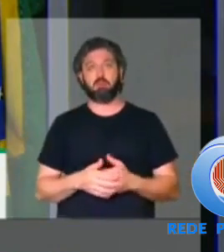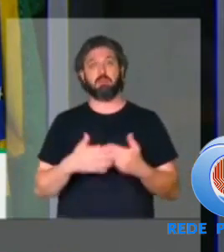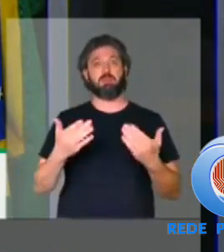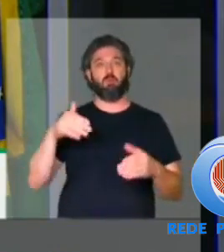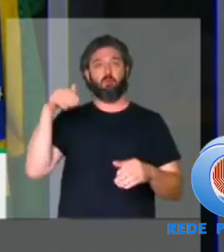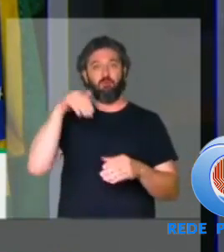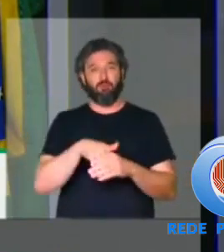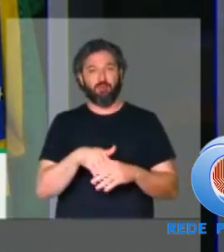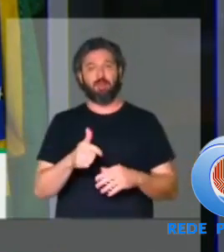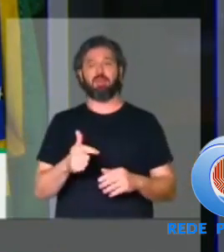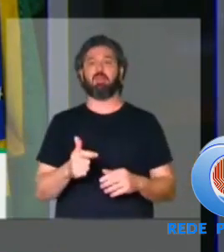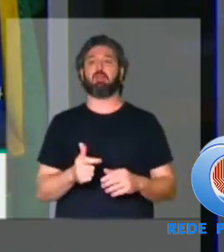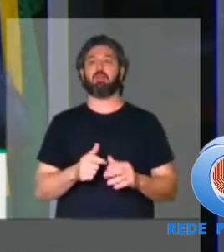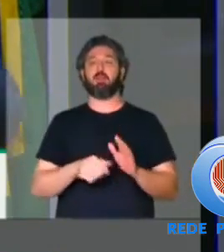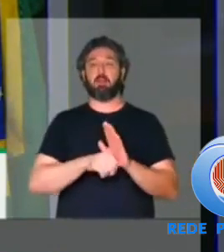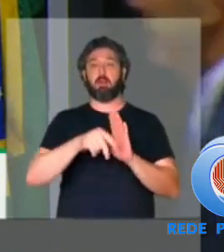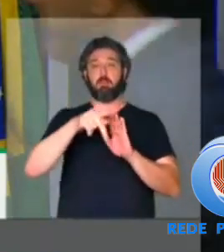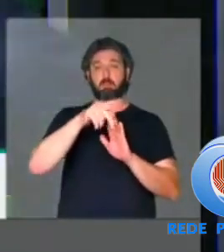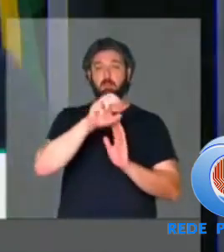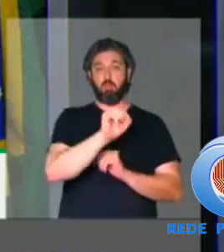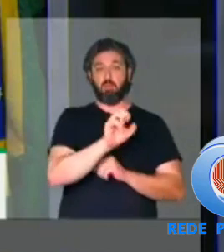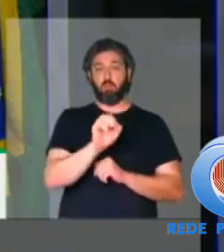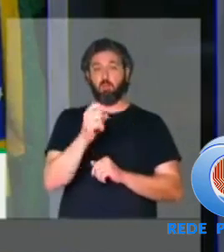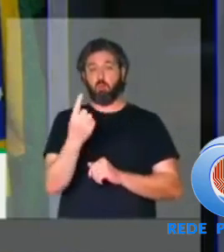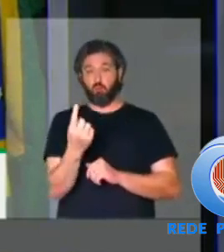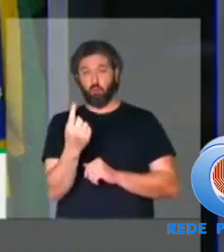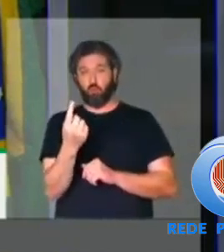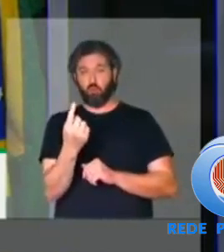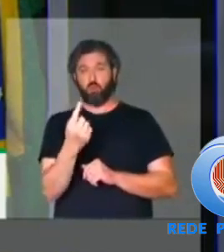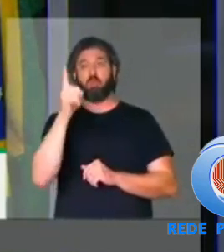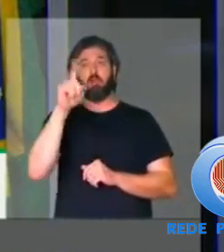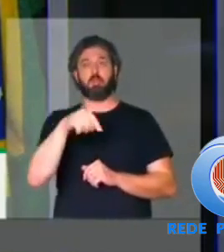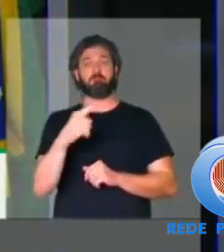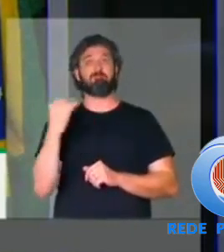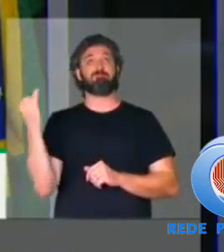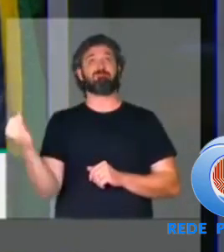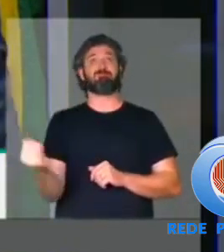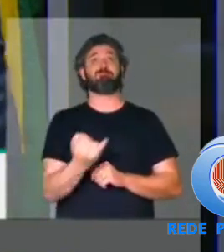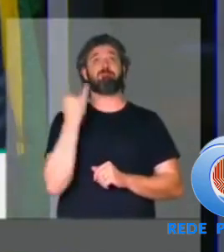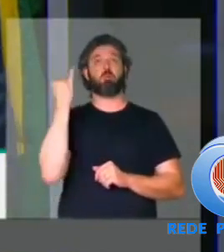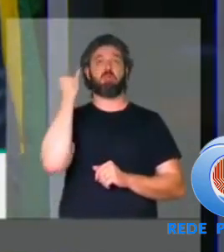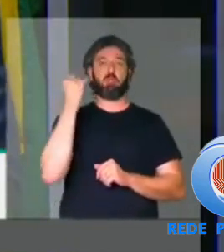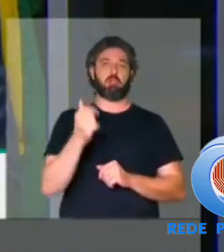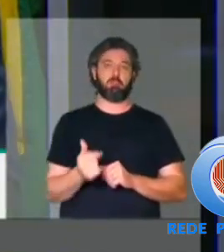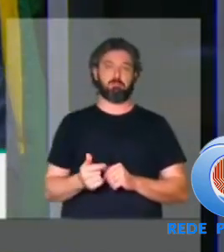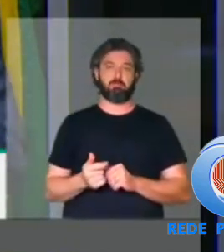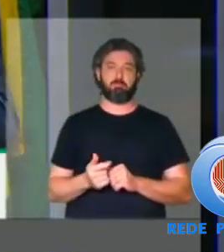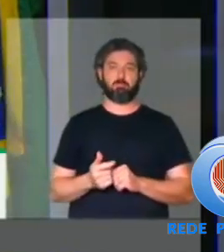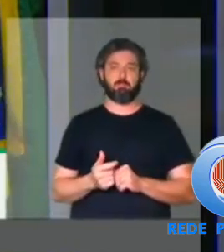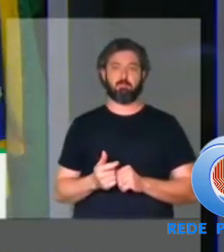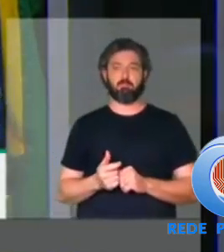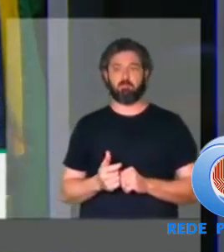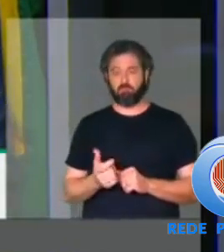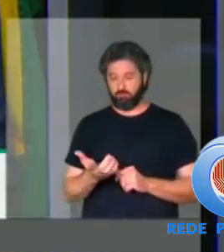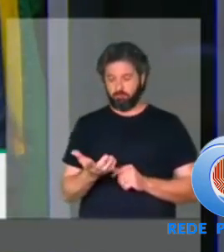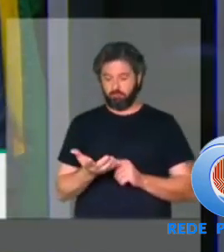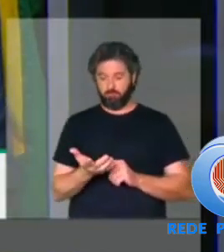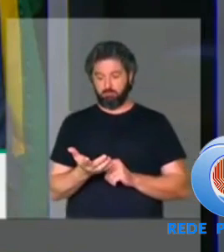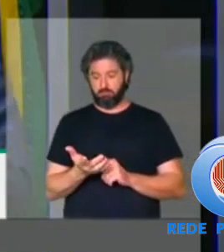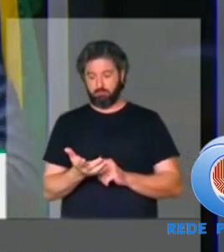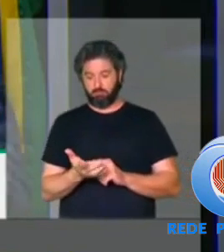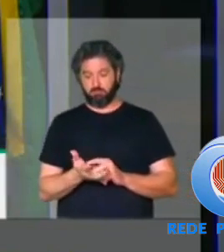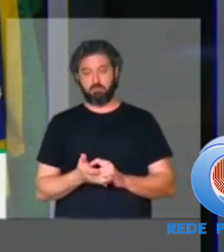votar na MP 881, ela é imprescindível. Ela é